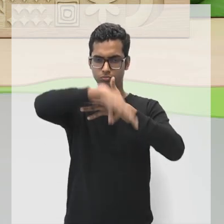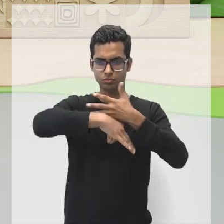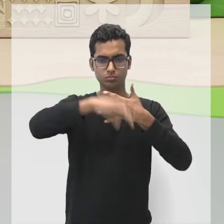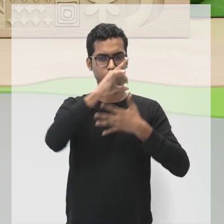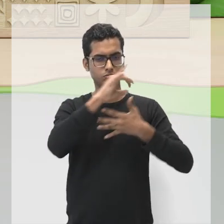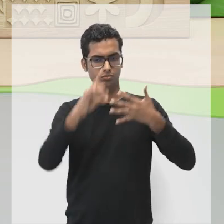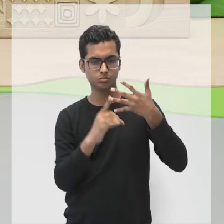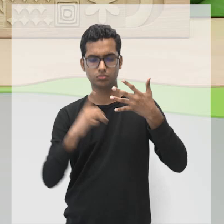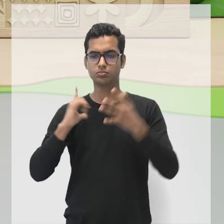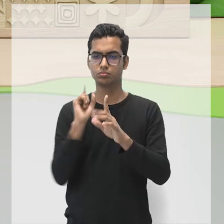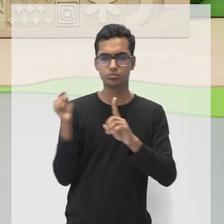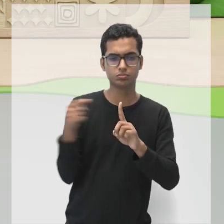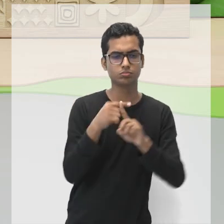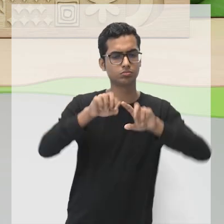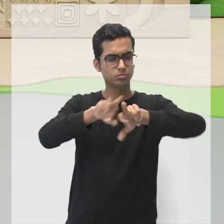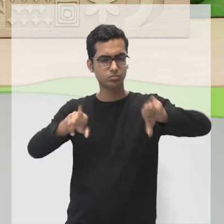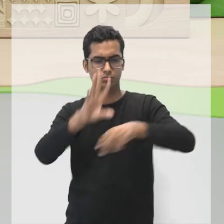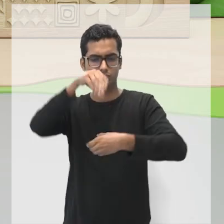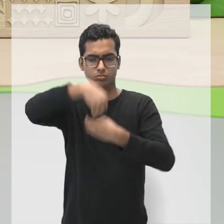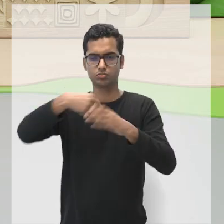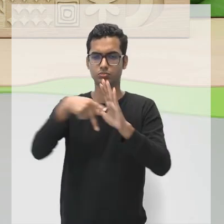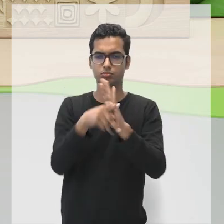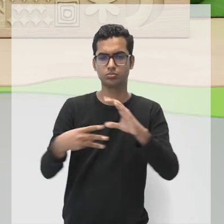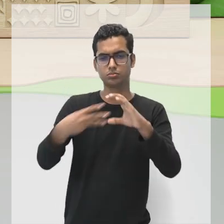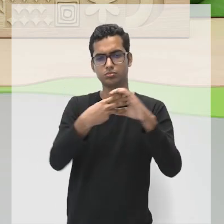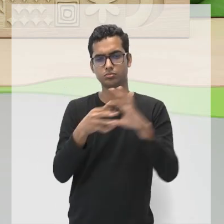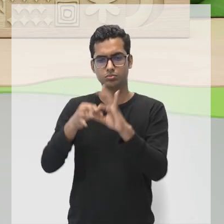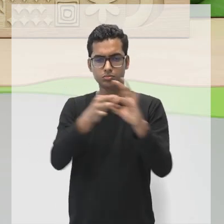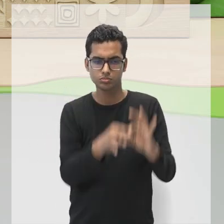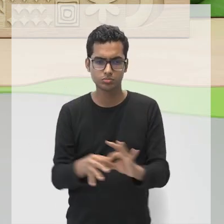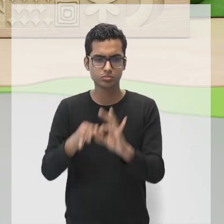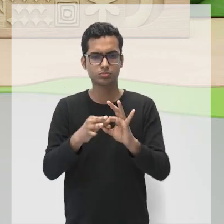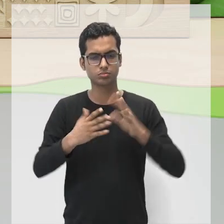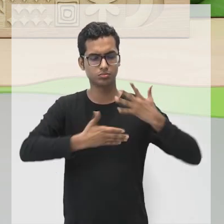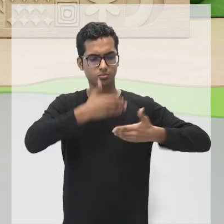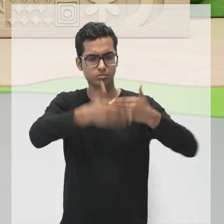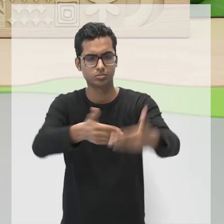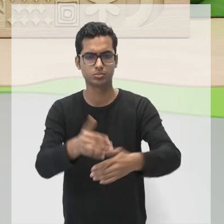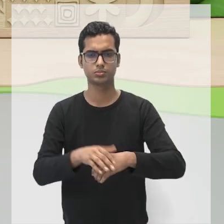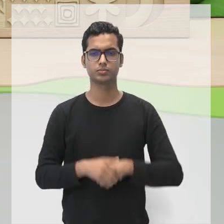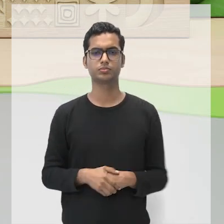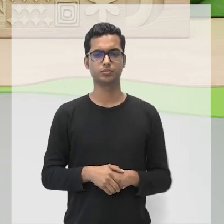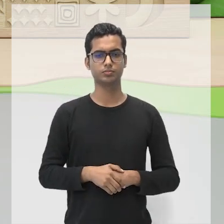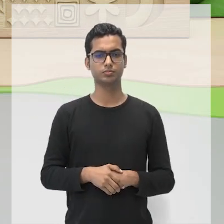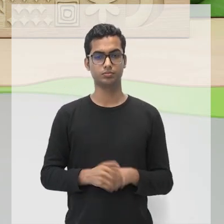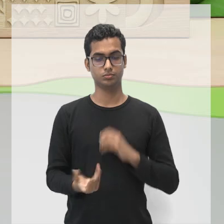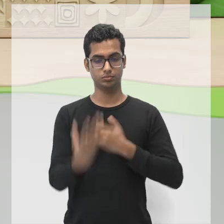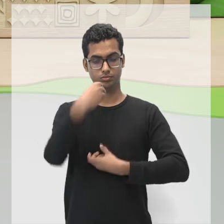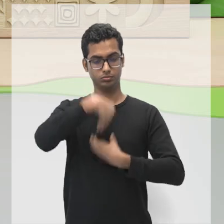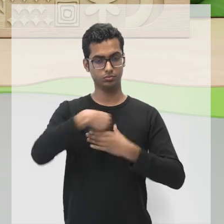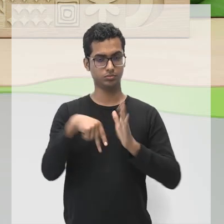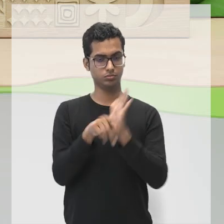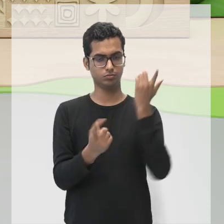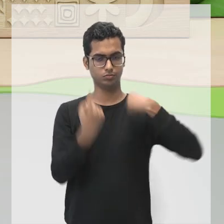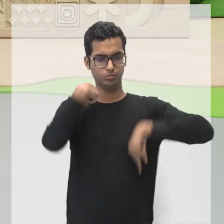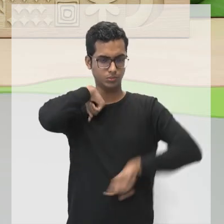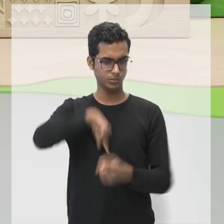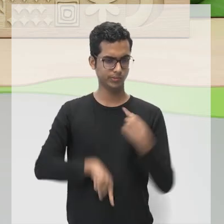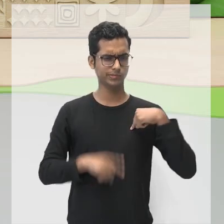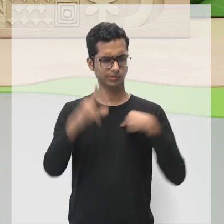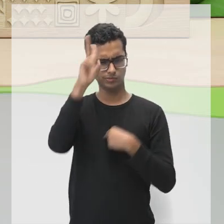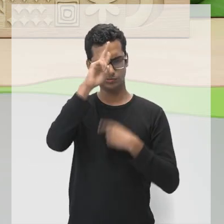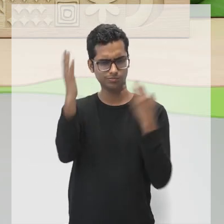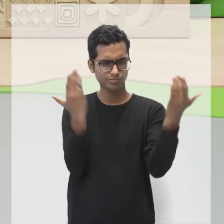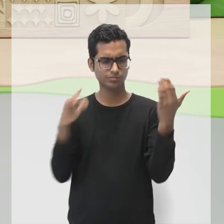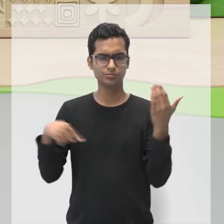possui diferentes funções que juntas contribuem para o bom funcionamento da célula. Lembra que a gente fez uma